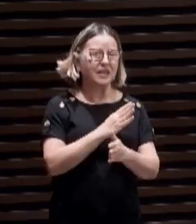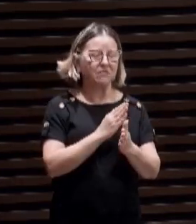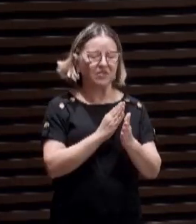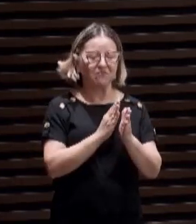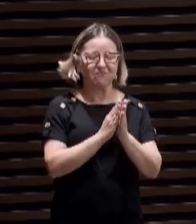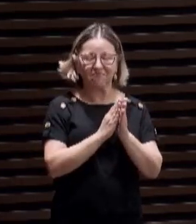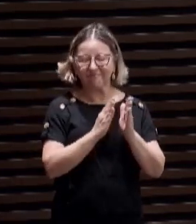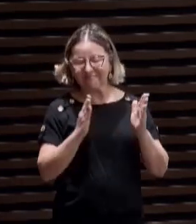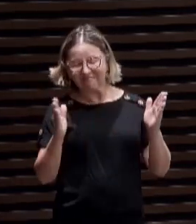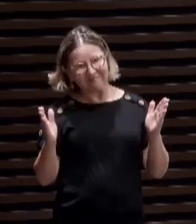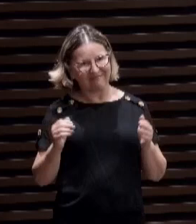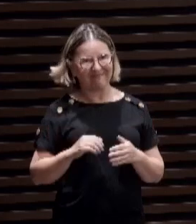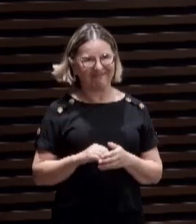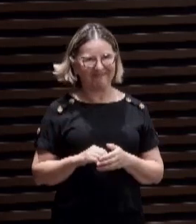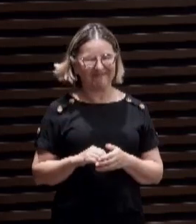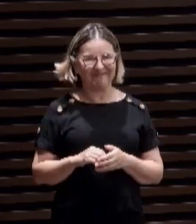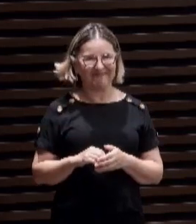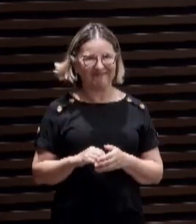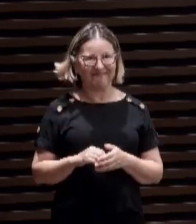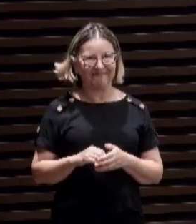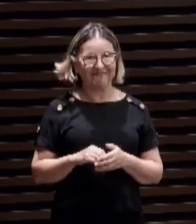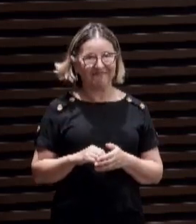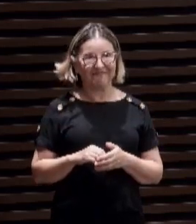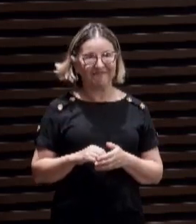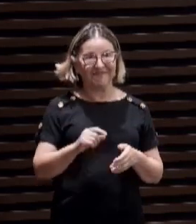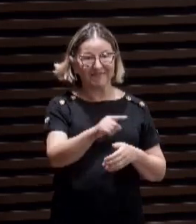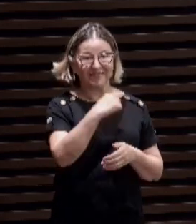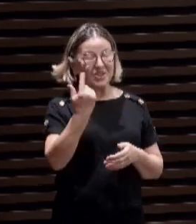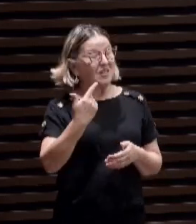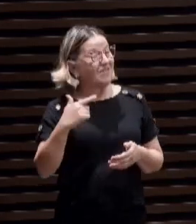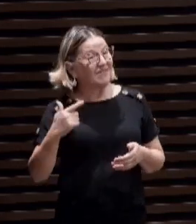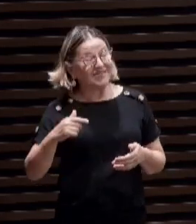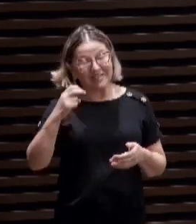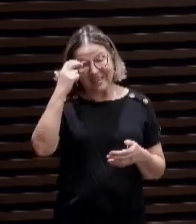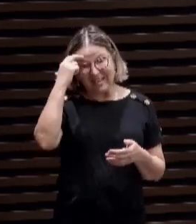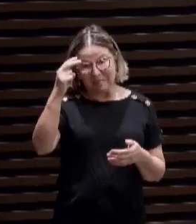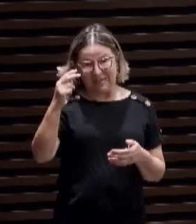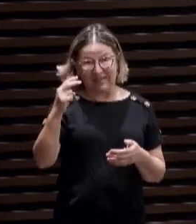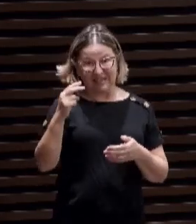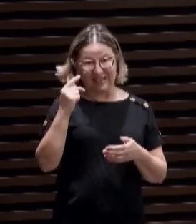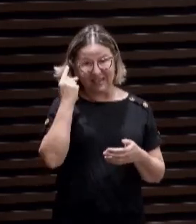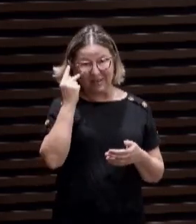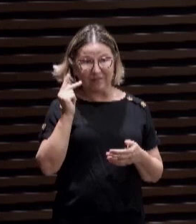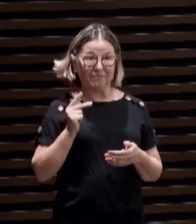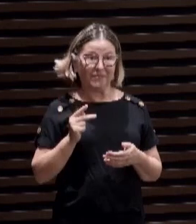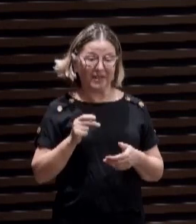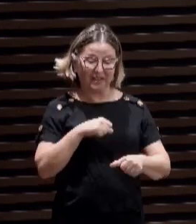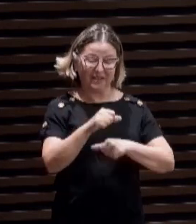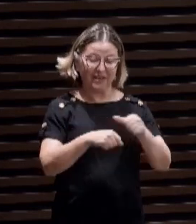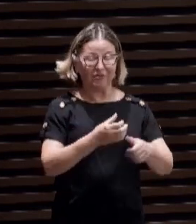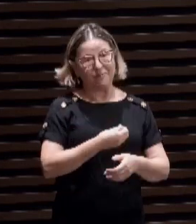nós capacidade que seja uma cutícula para promover vida em